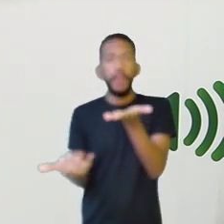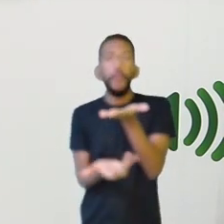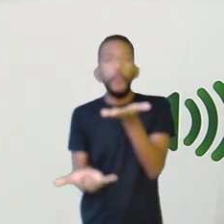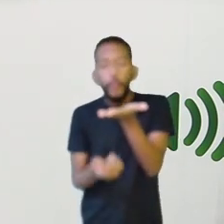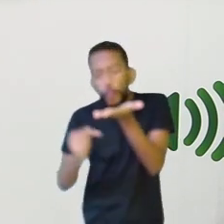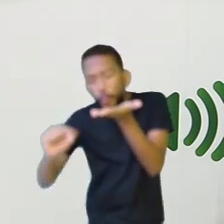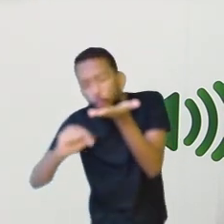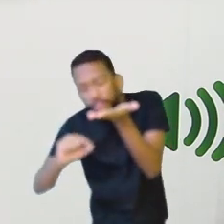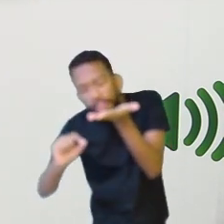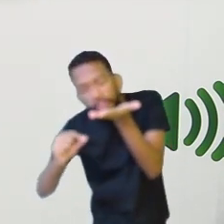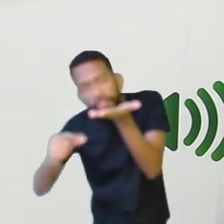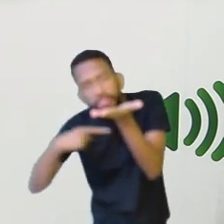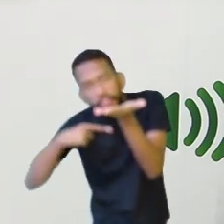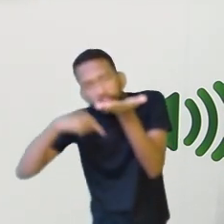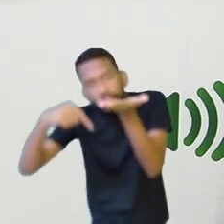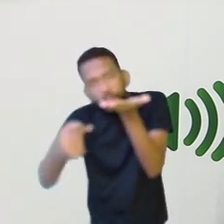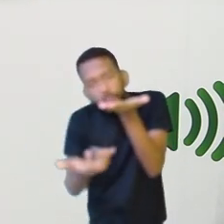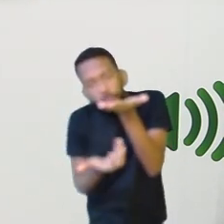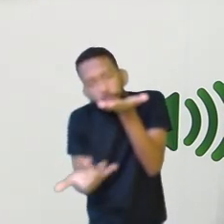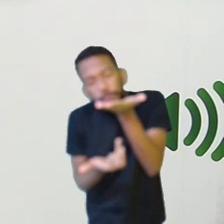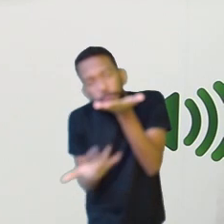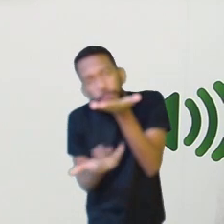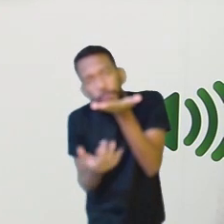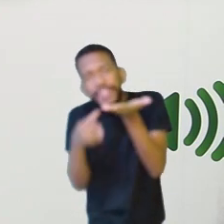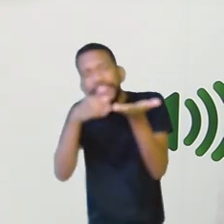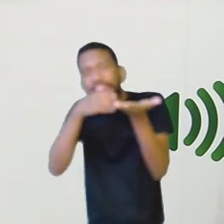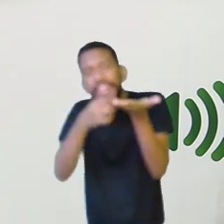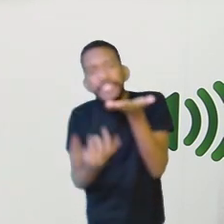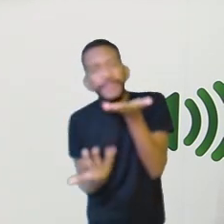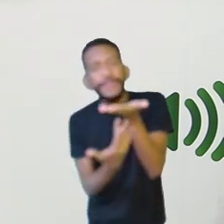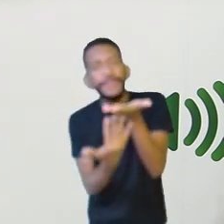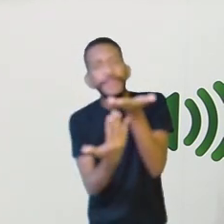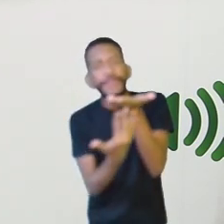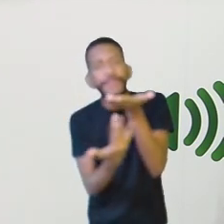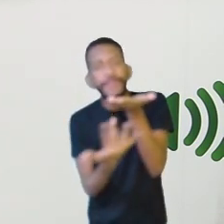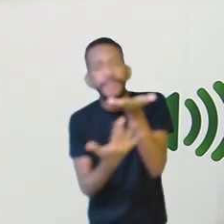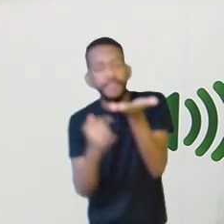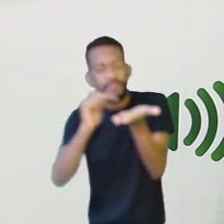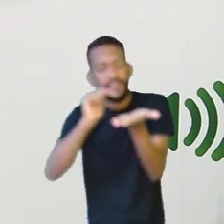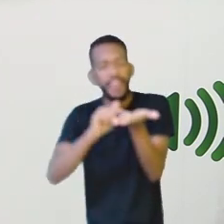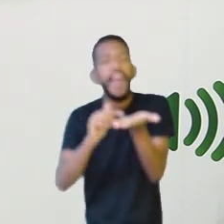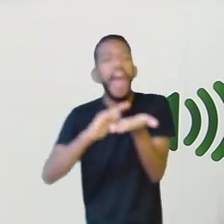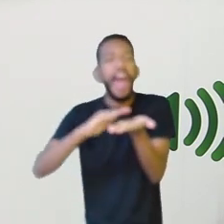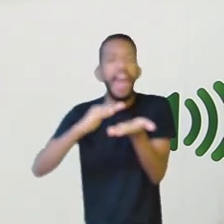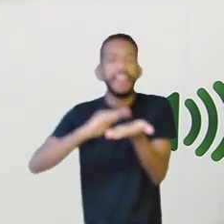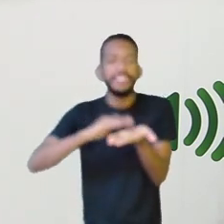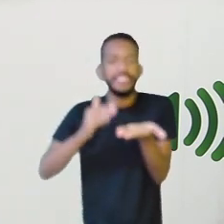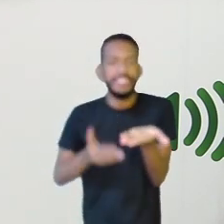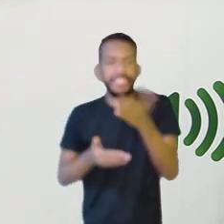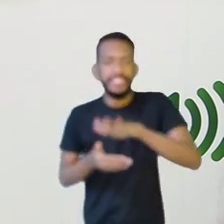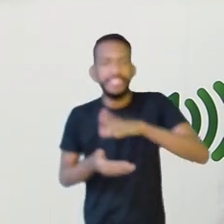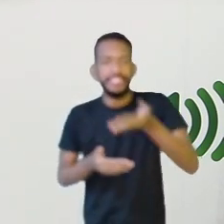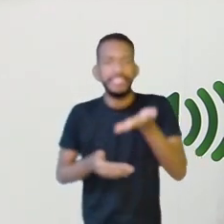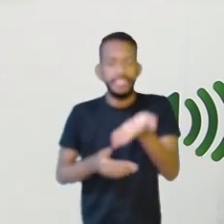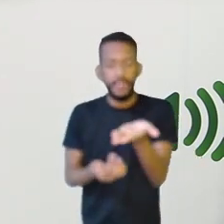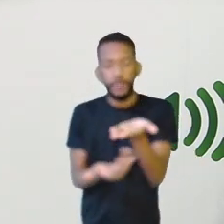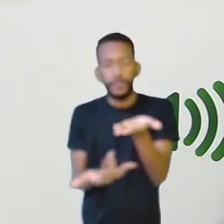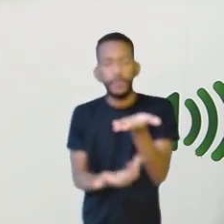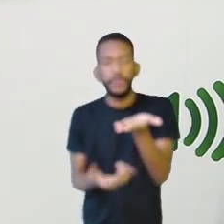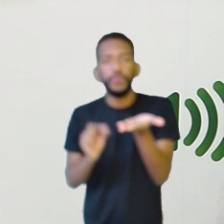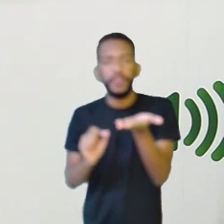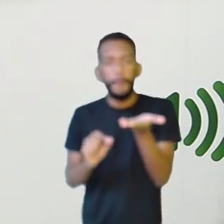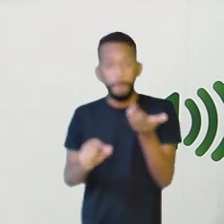de calor. O que é que vai estar emitindo esse calor? O que é o combustível nessa imagem do churrasco? O combustível seria